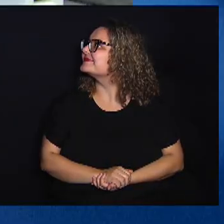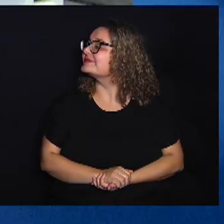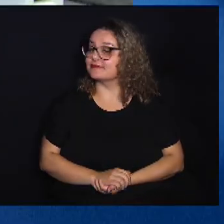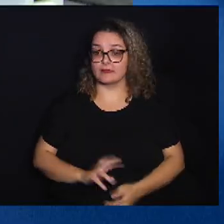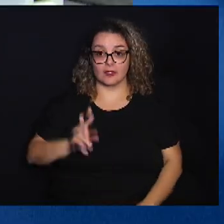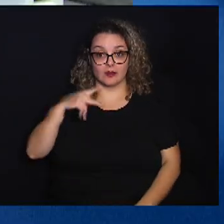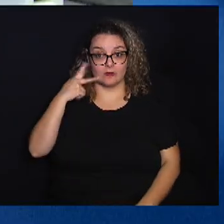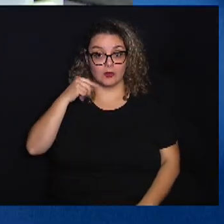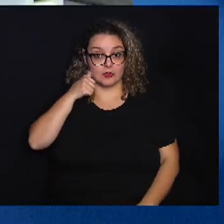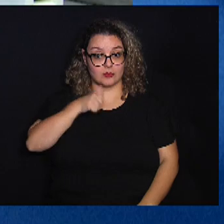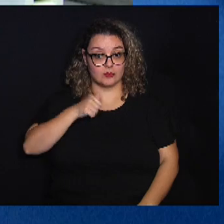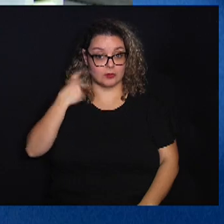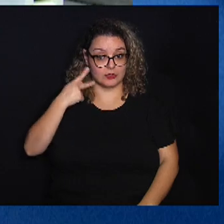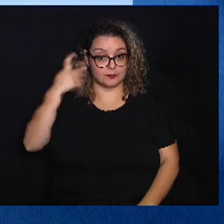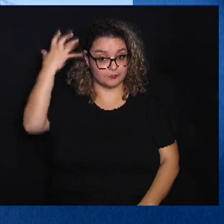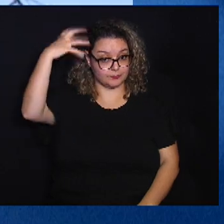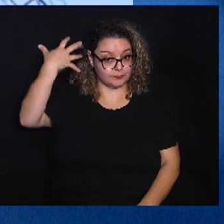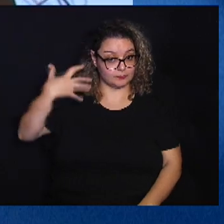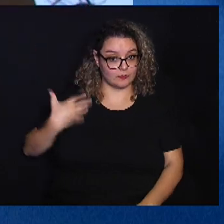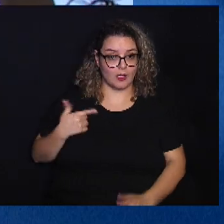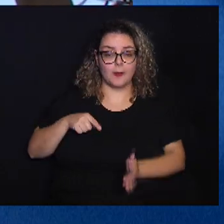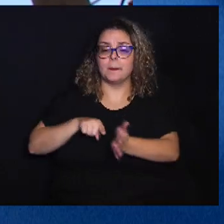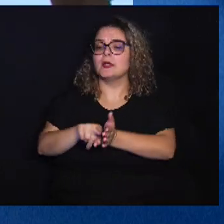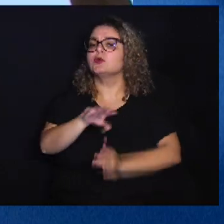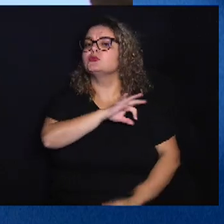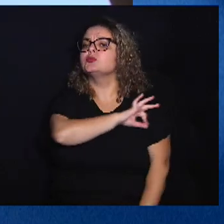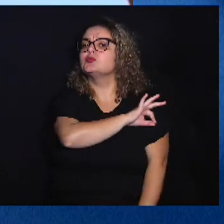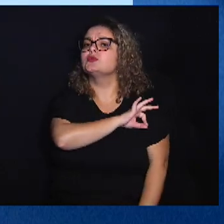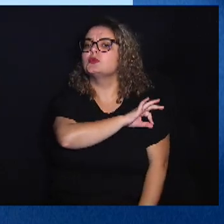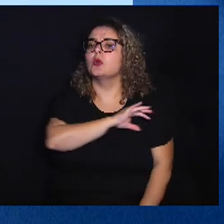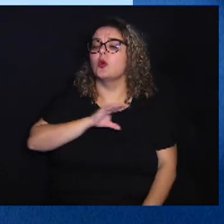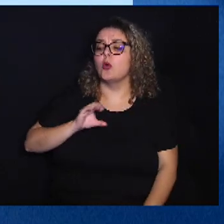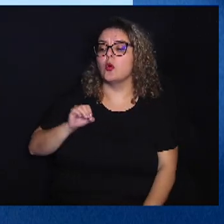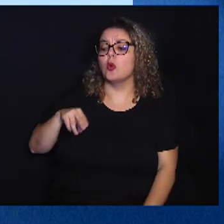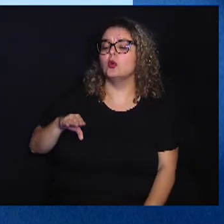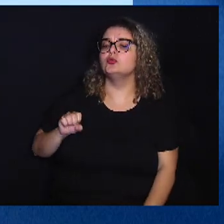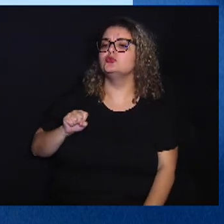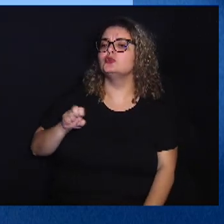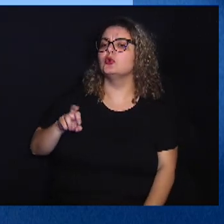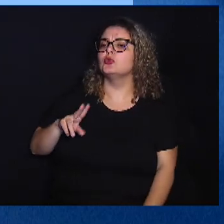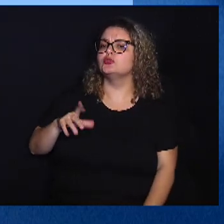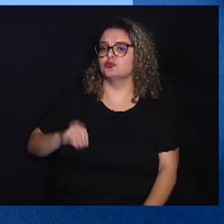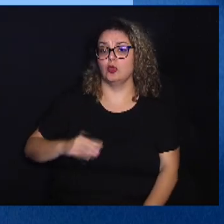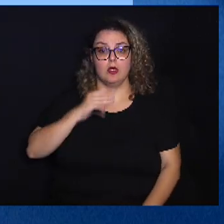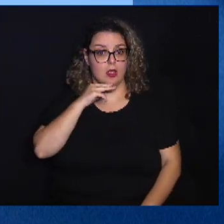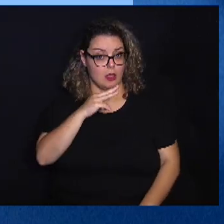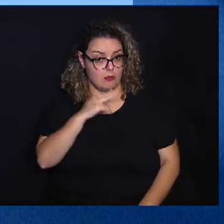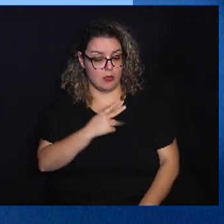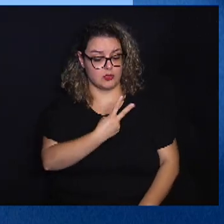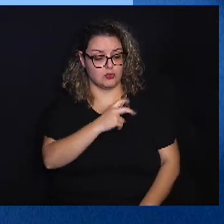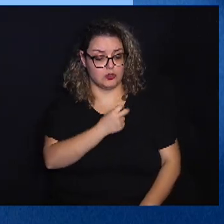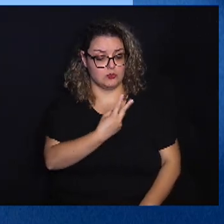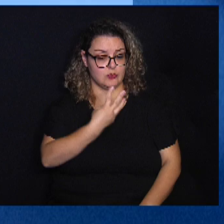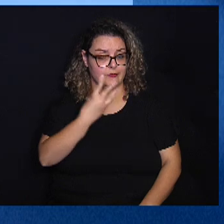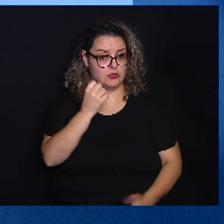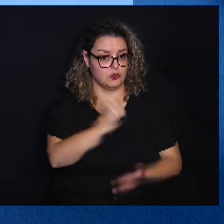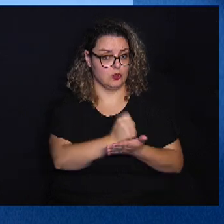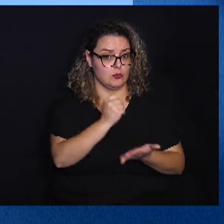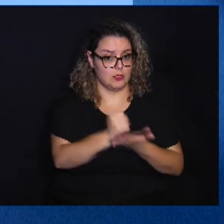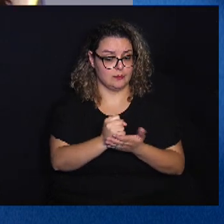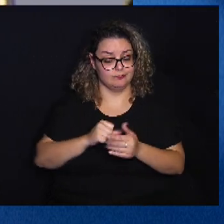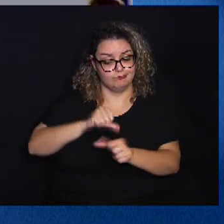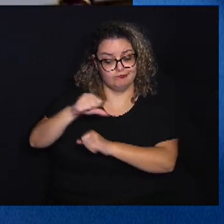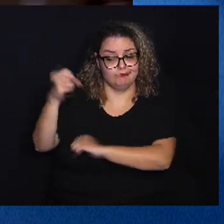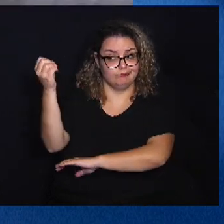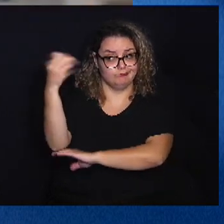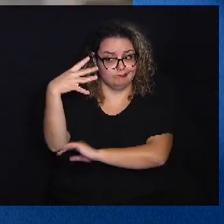Vereadora Guida Calisto questiona a prefeitura sobre o consórcio firmado em março de 2023 para a troca de lâmpadas